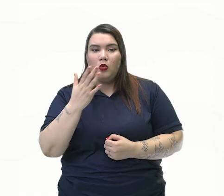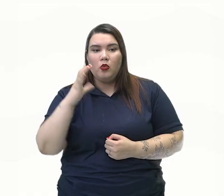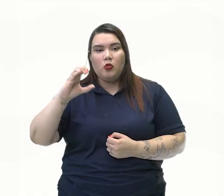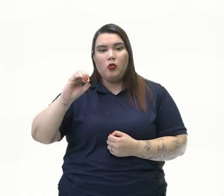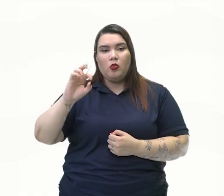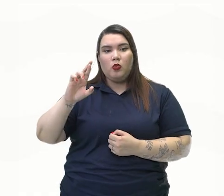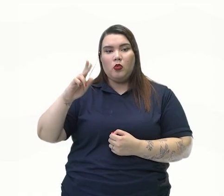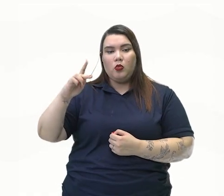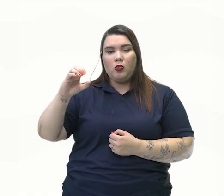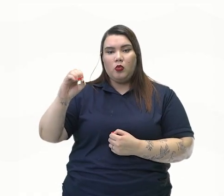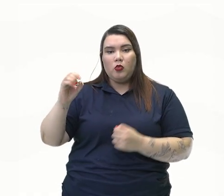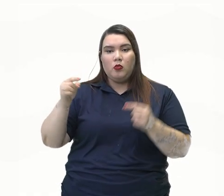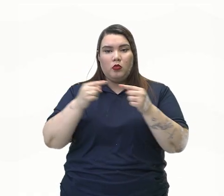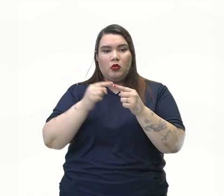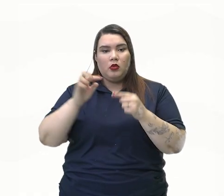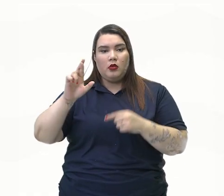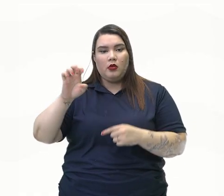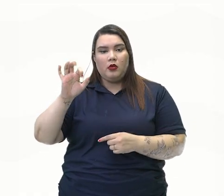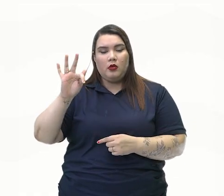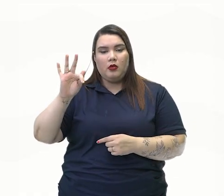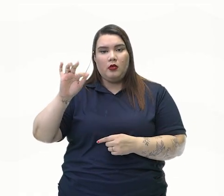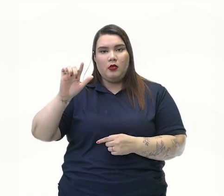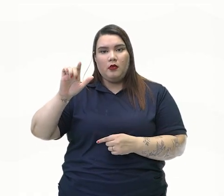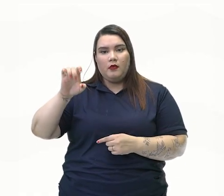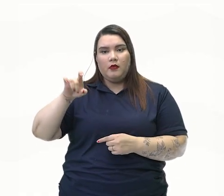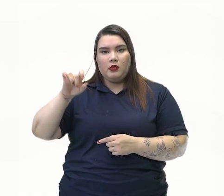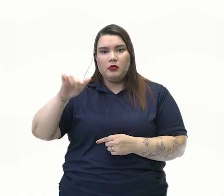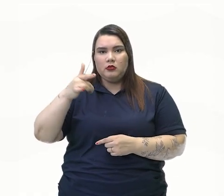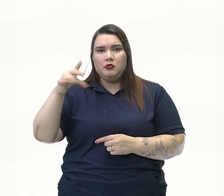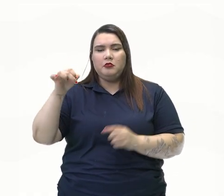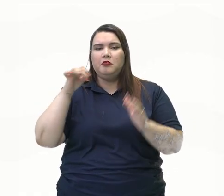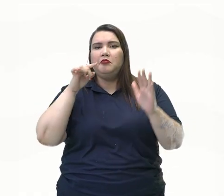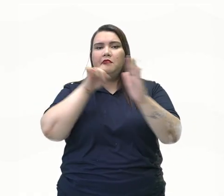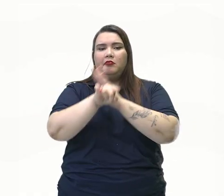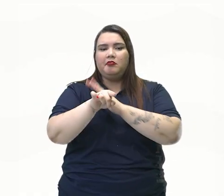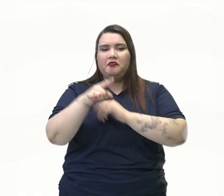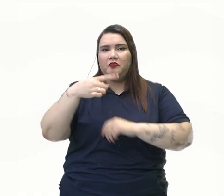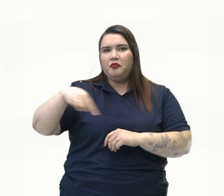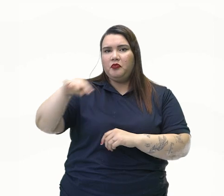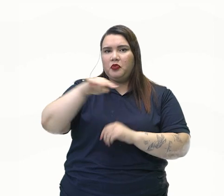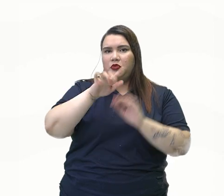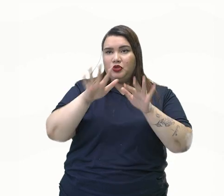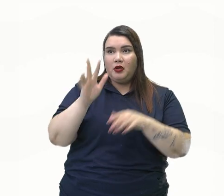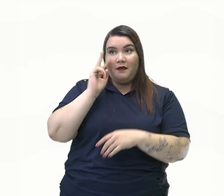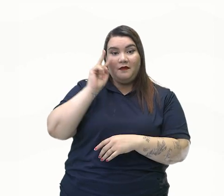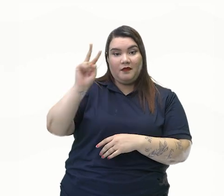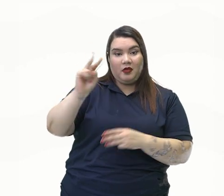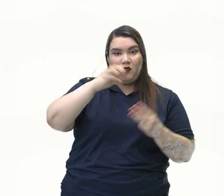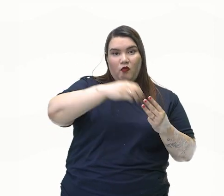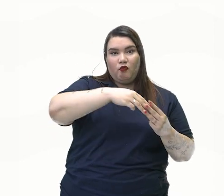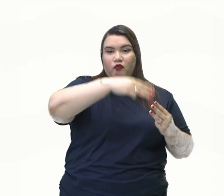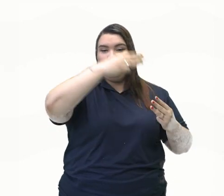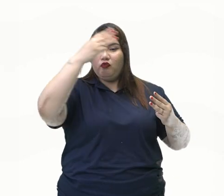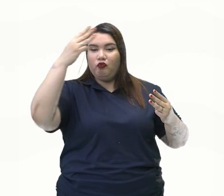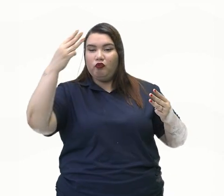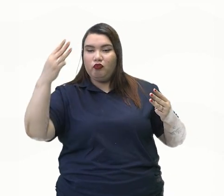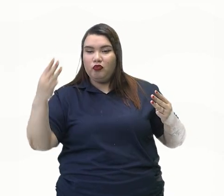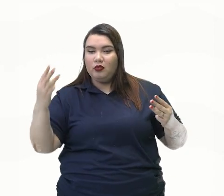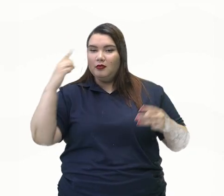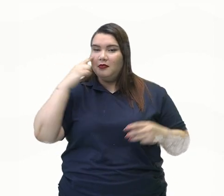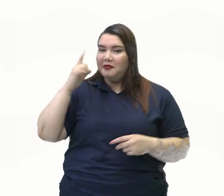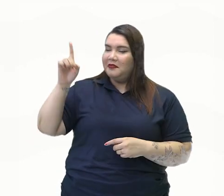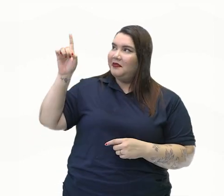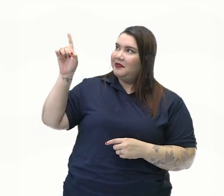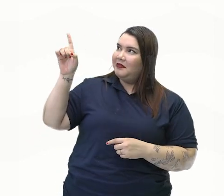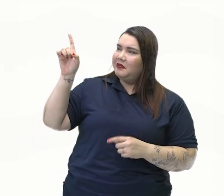a cor de um corpo por reflexão. Aí eu trago esse questionamento para você. Você já viu um arco-íris, não é